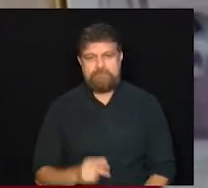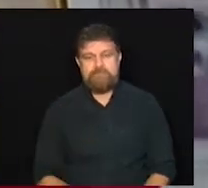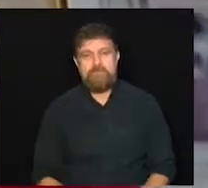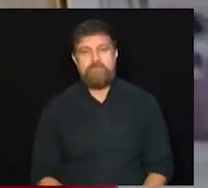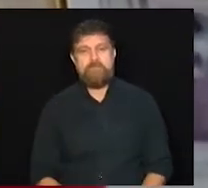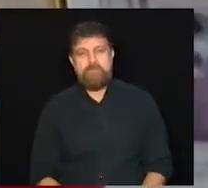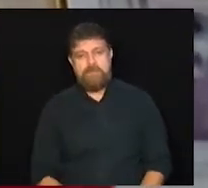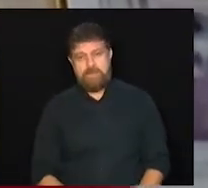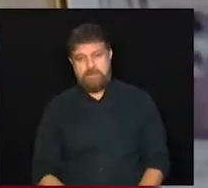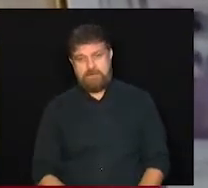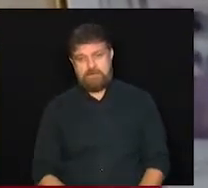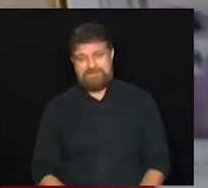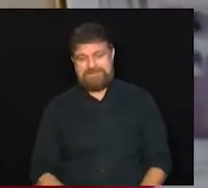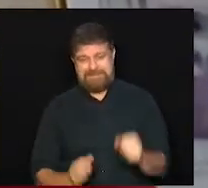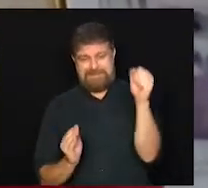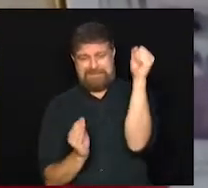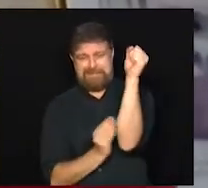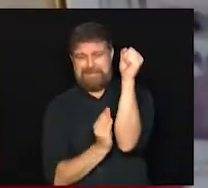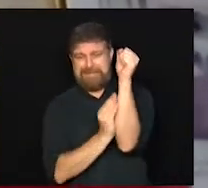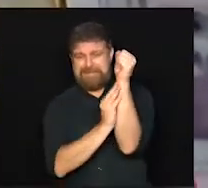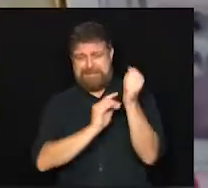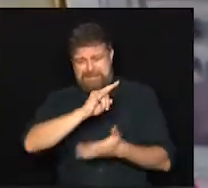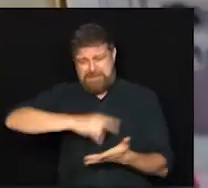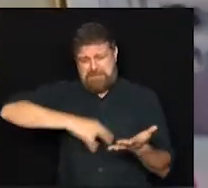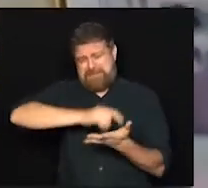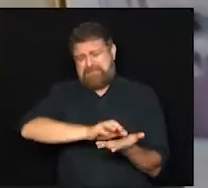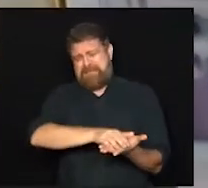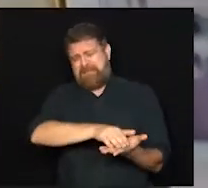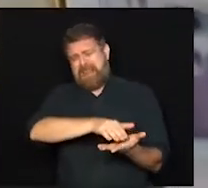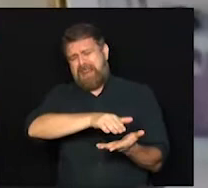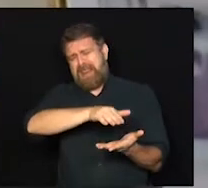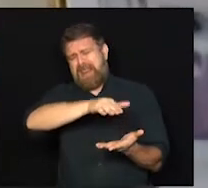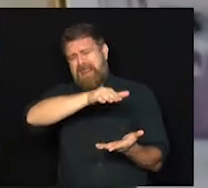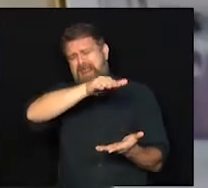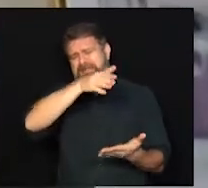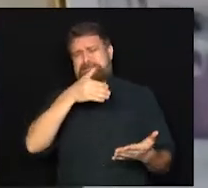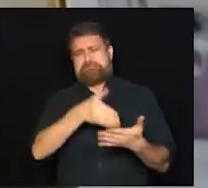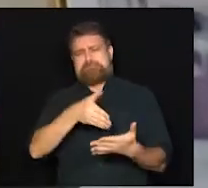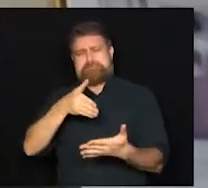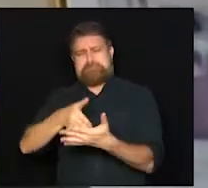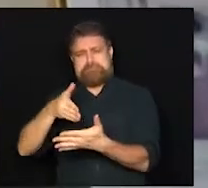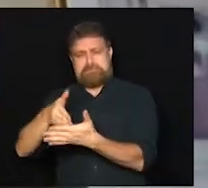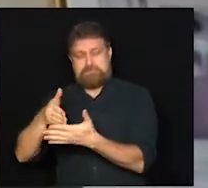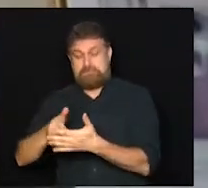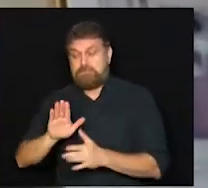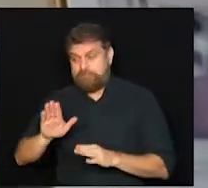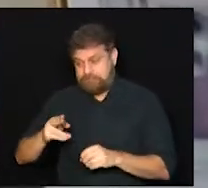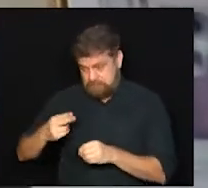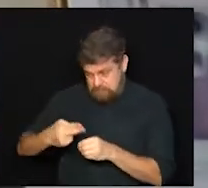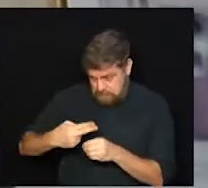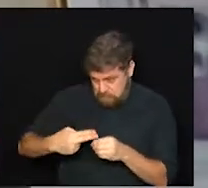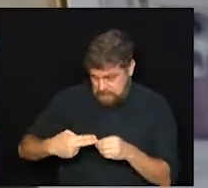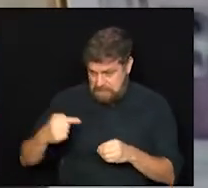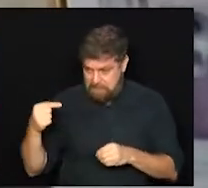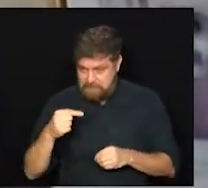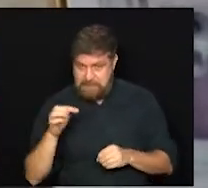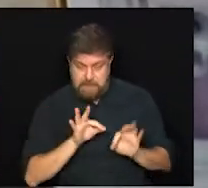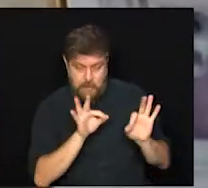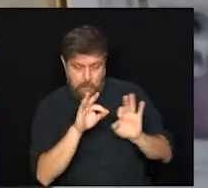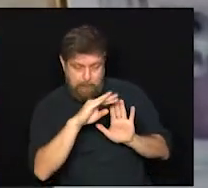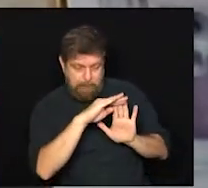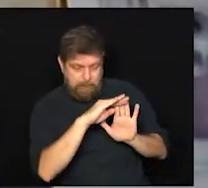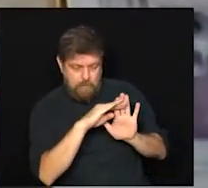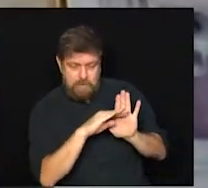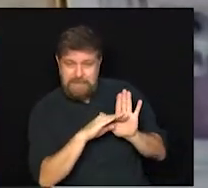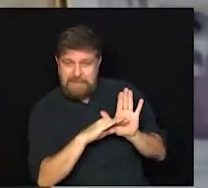Então, em relação à desburocratização, o que eu vou dizer é o seguinte: a Unicamp tem um programa atual que se